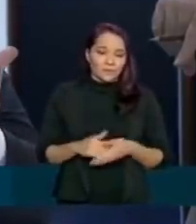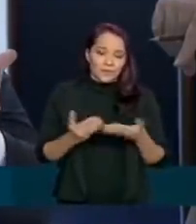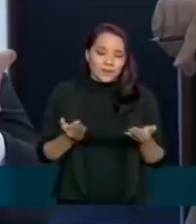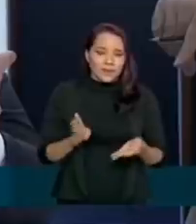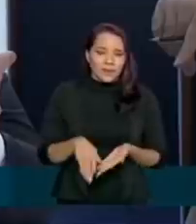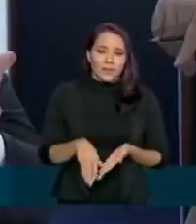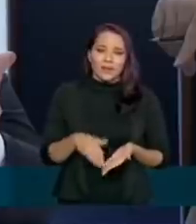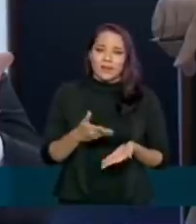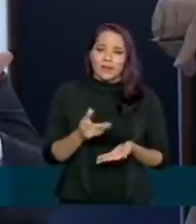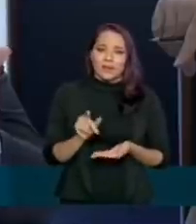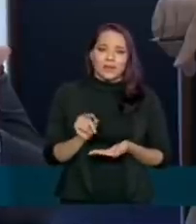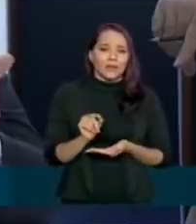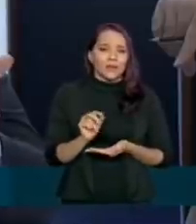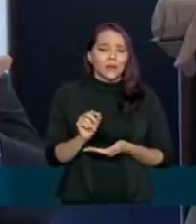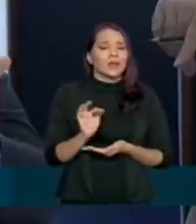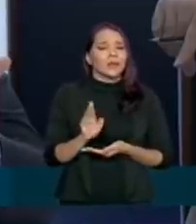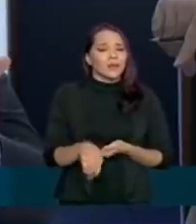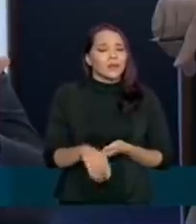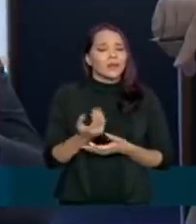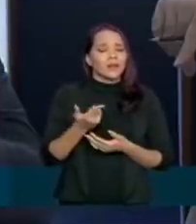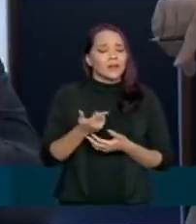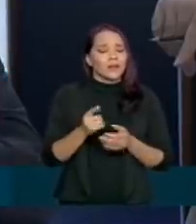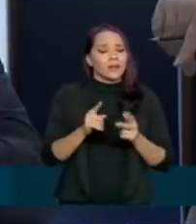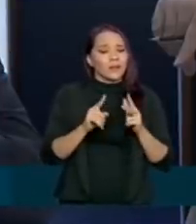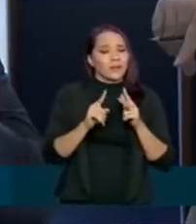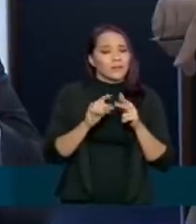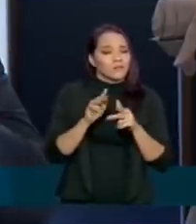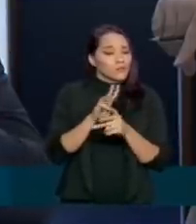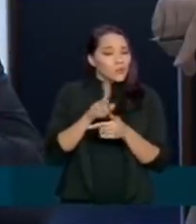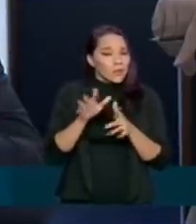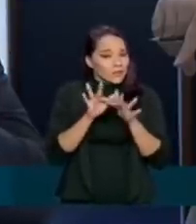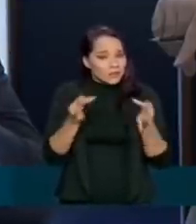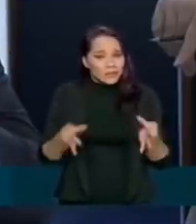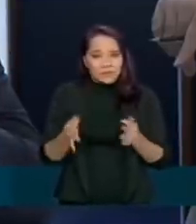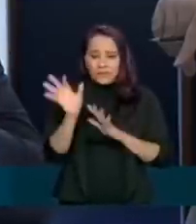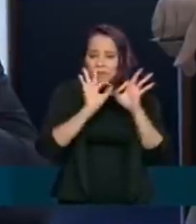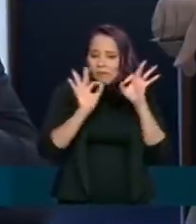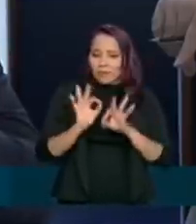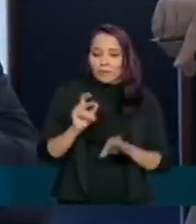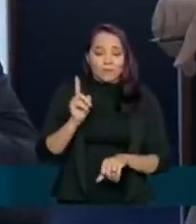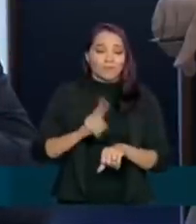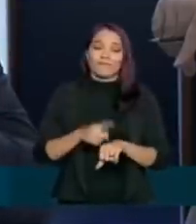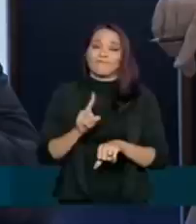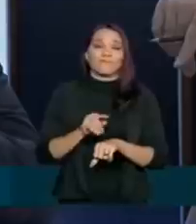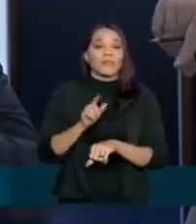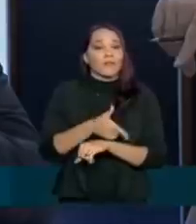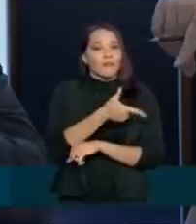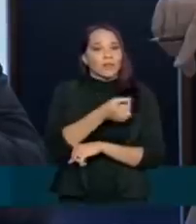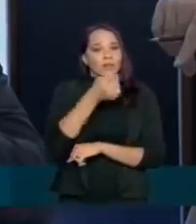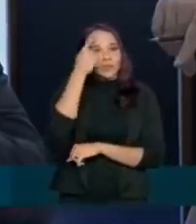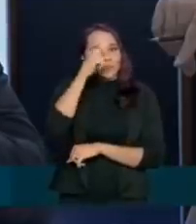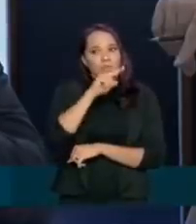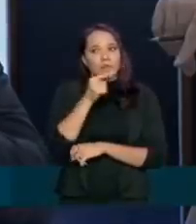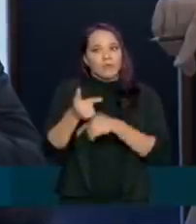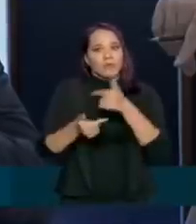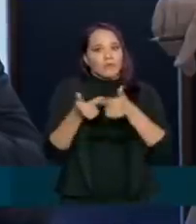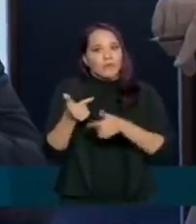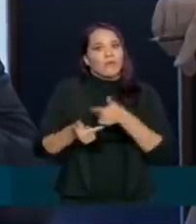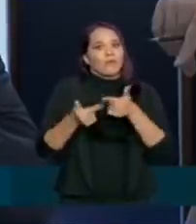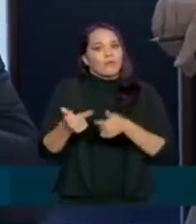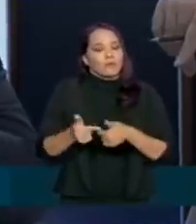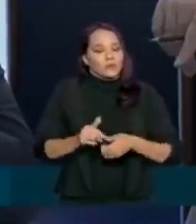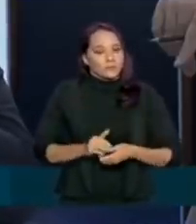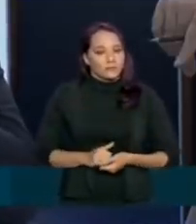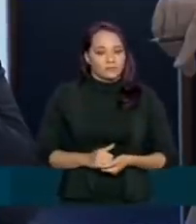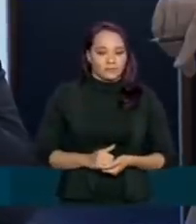BI, é uma ferramenta que não é simples de você montar ela imediatamente. Foram 20 dias desenvolvendo. E